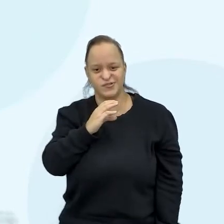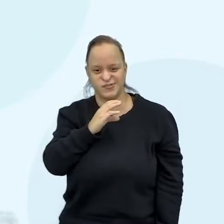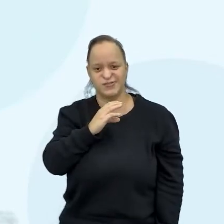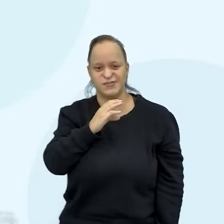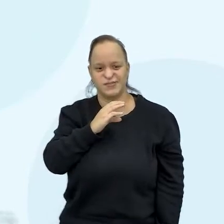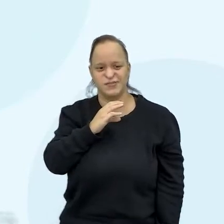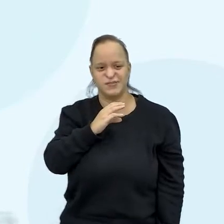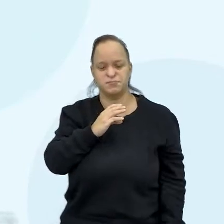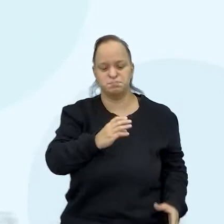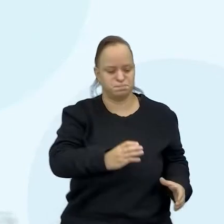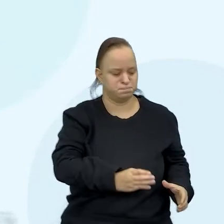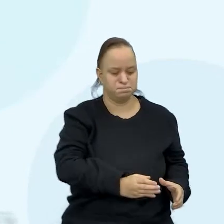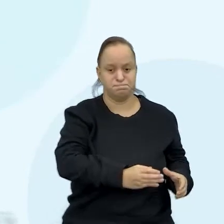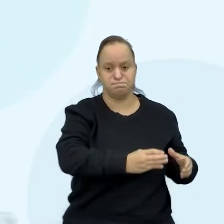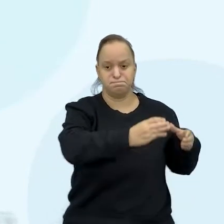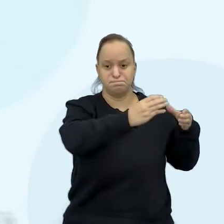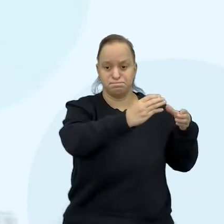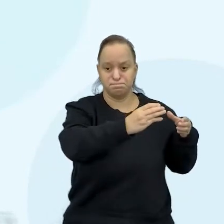para ser mais